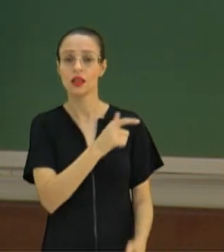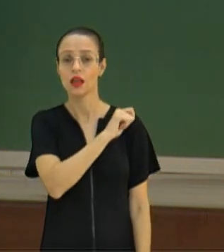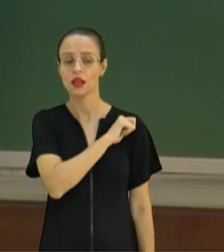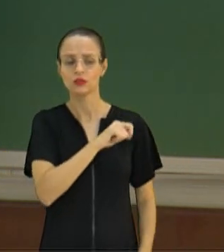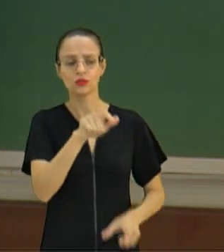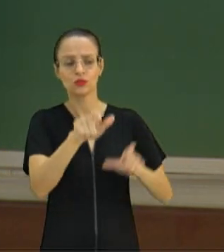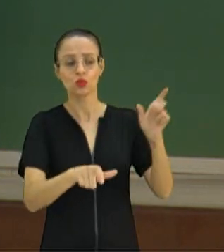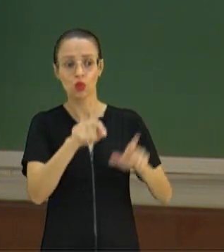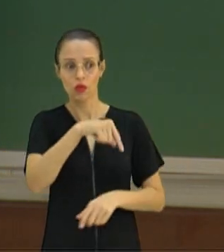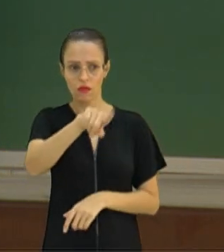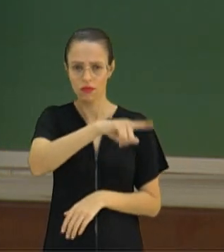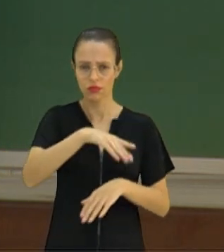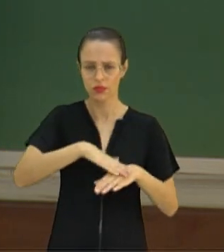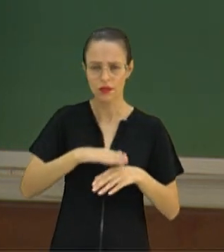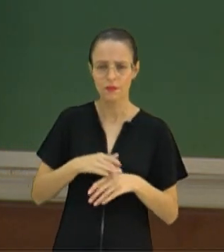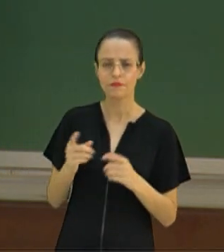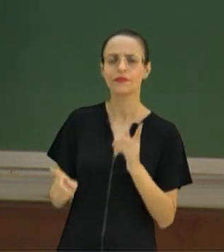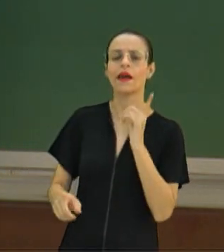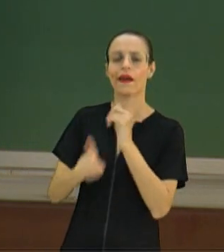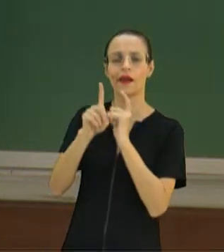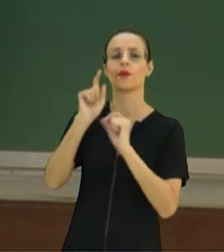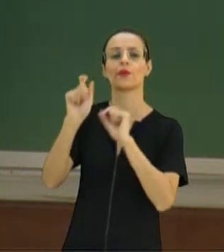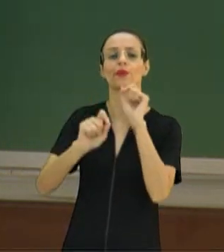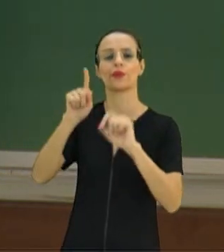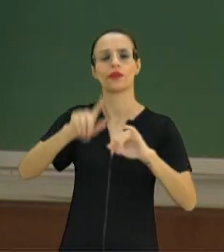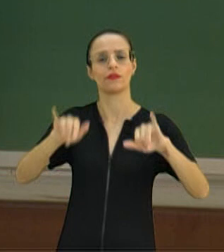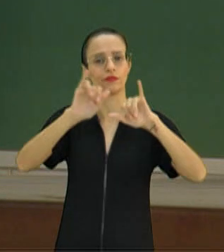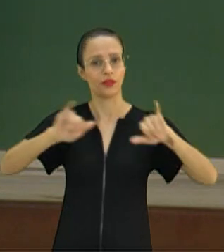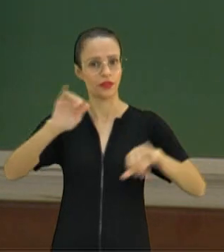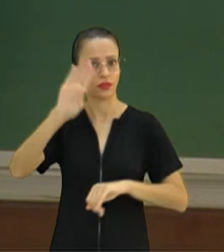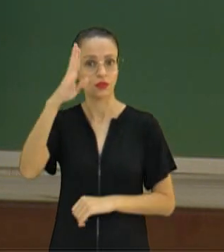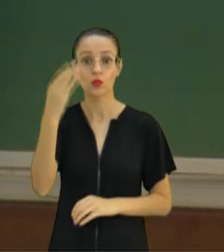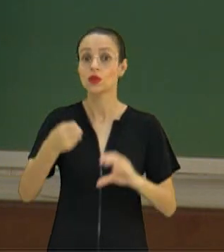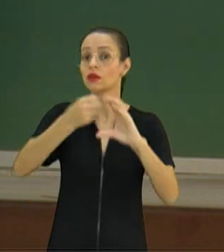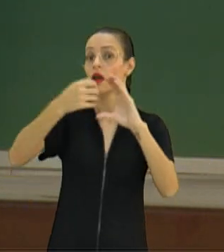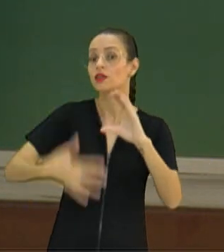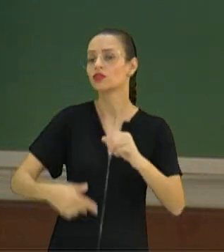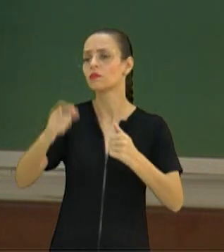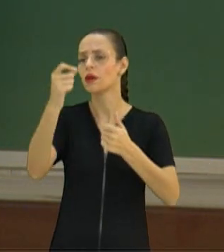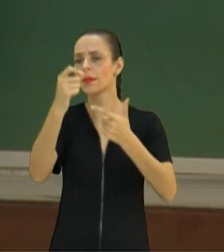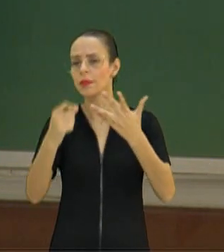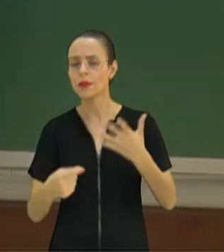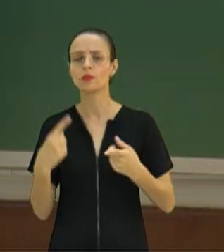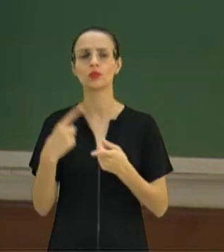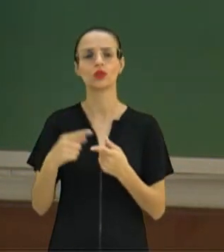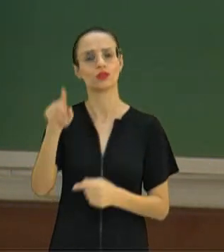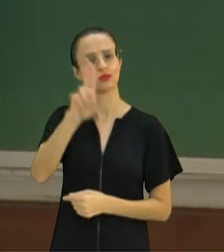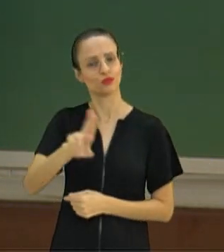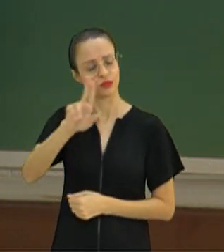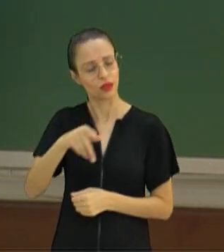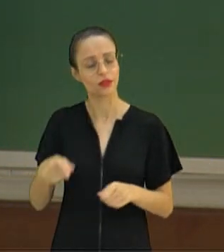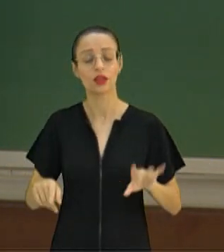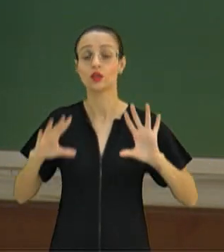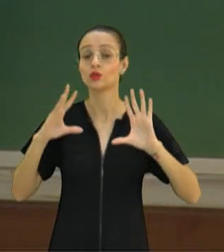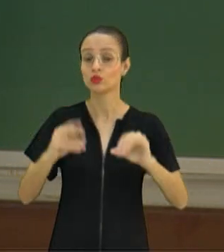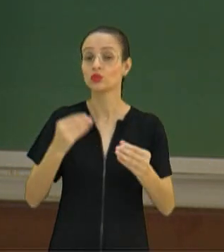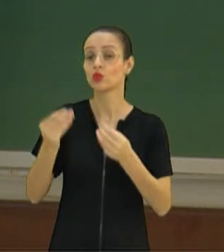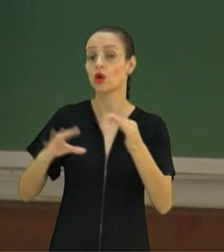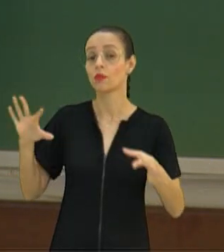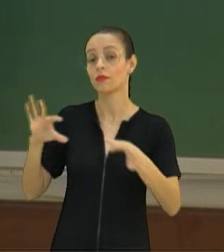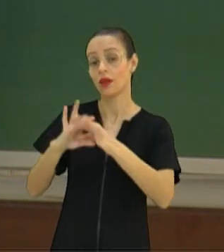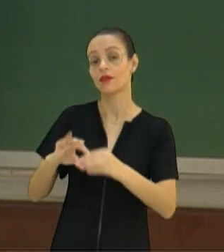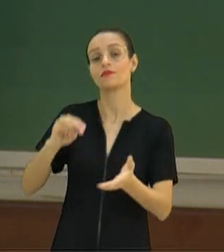a identificarem o que é uma fake news, quais são as características, por que ela está sendo utilizada, tudo através de um